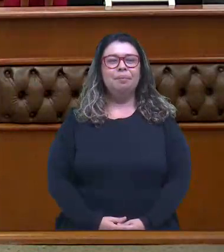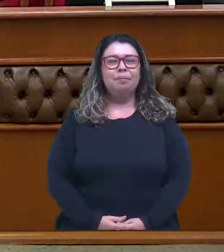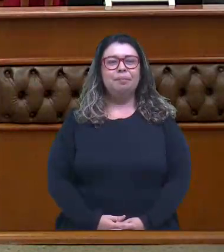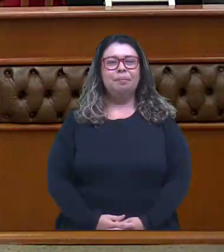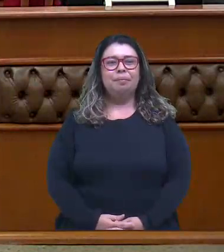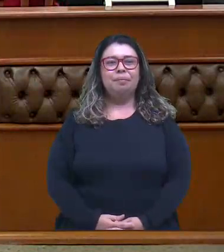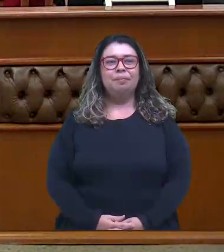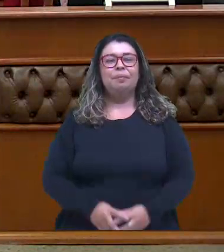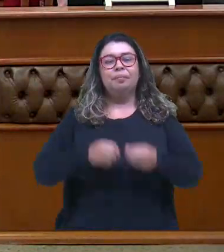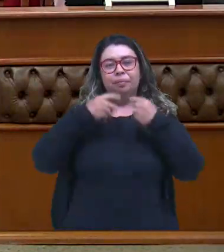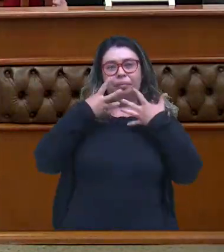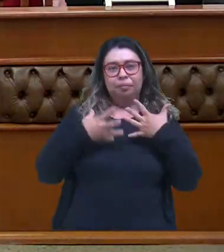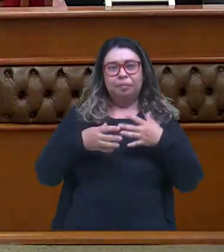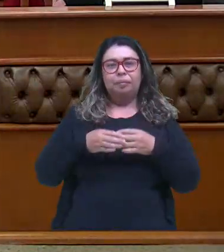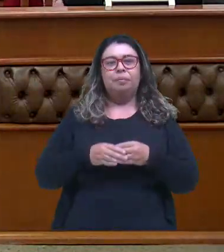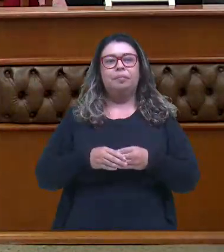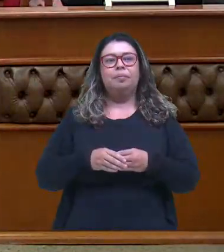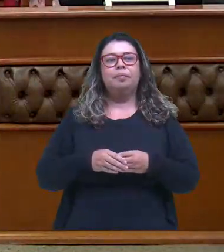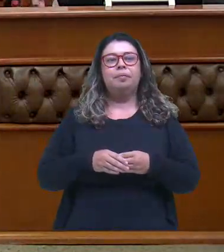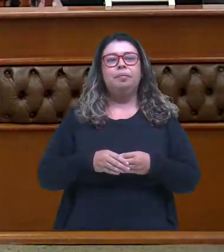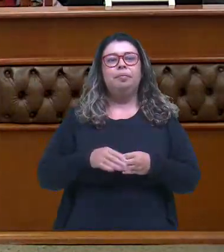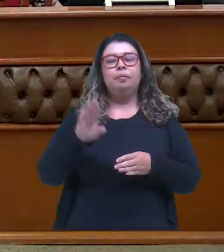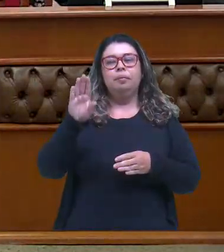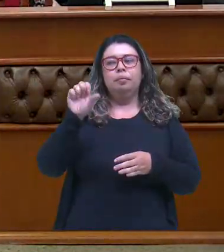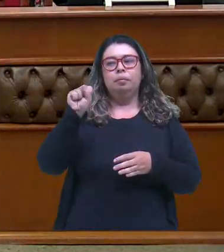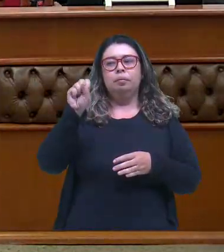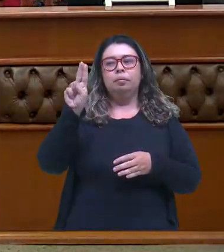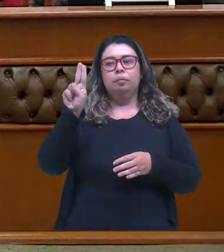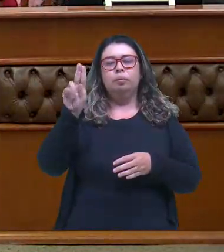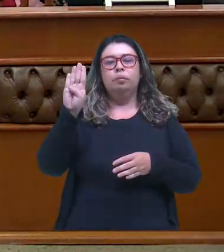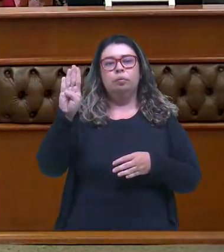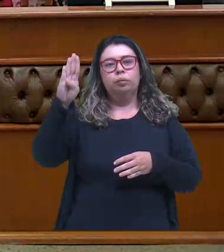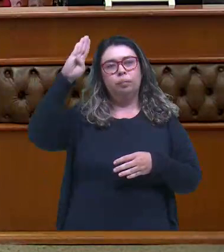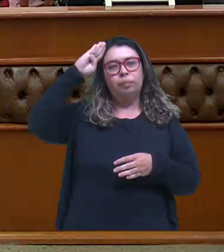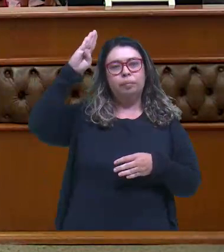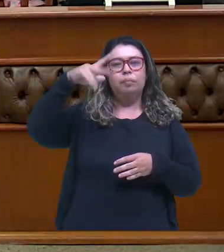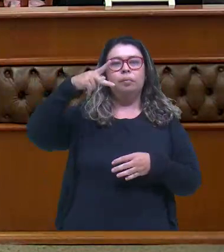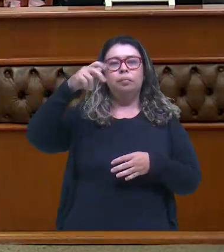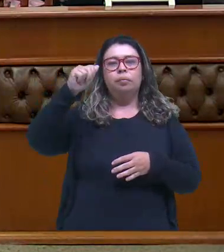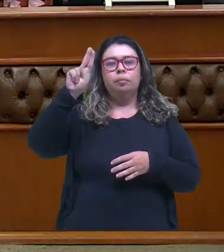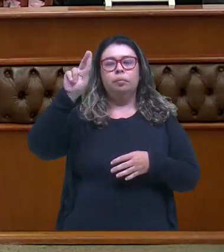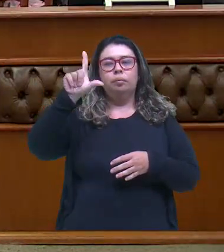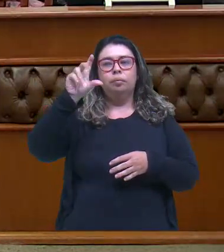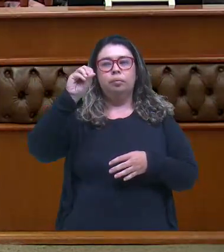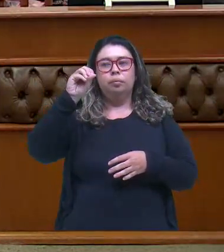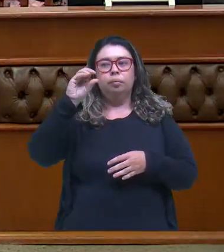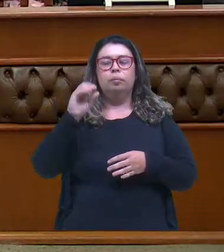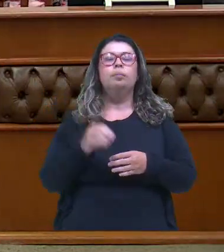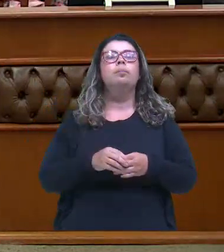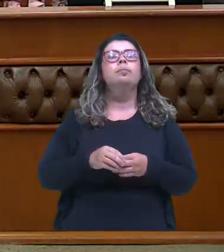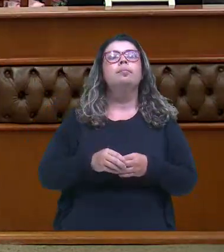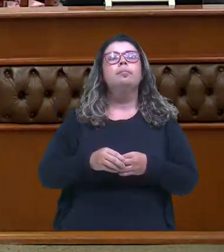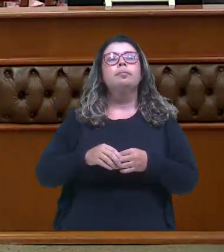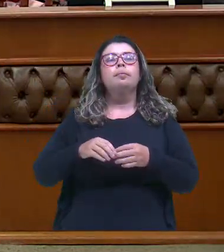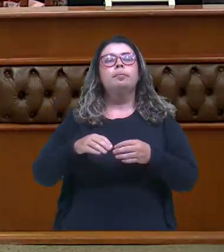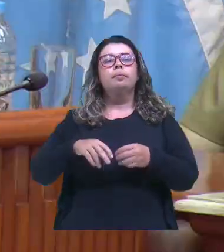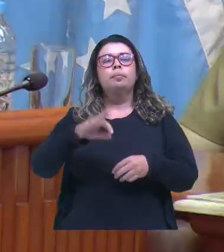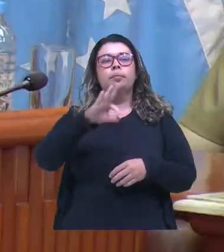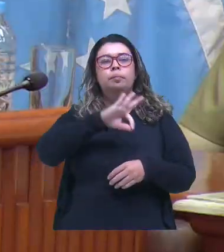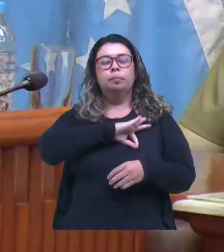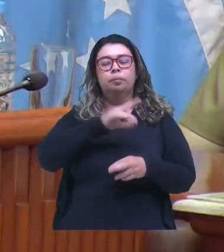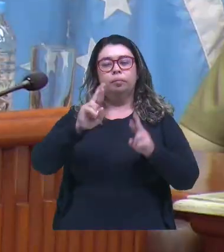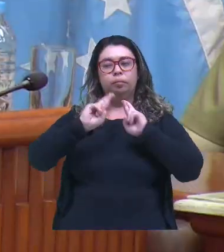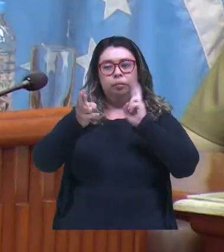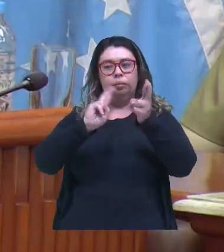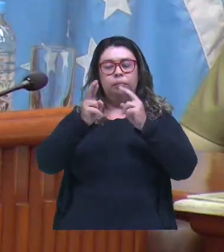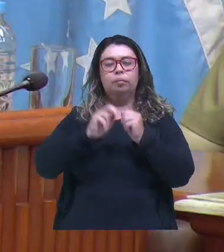Esclarecemos que o senhor subtenente PM Paulo Rogério de Souza, do Policiamento Rodoviário, e a senhora Gisele